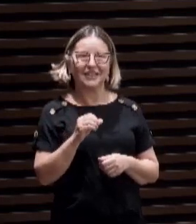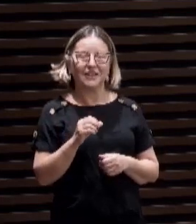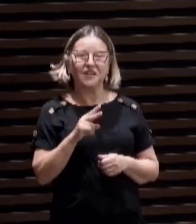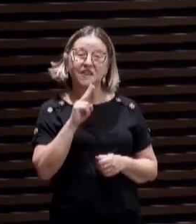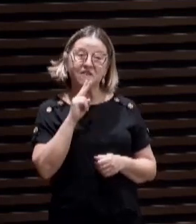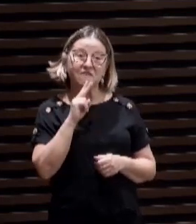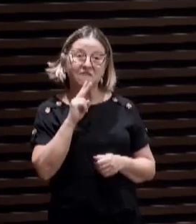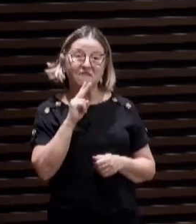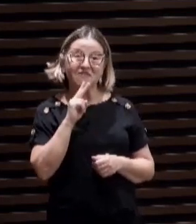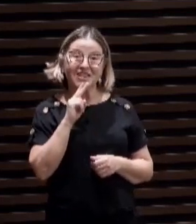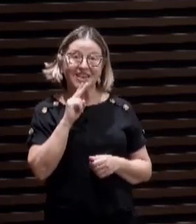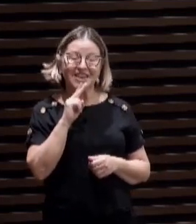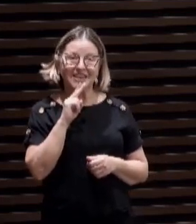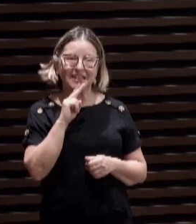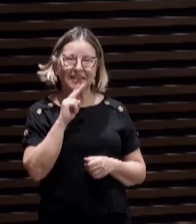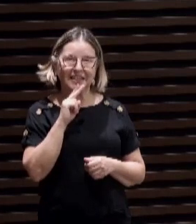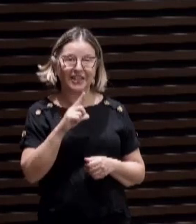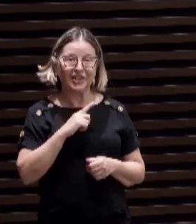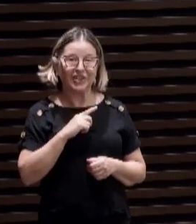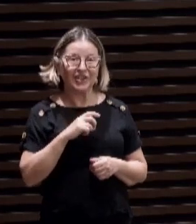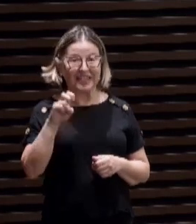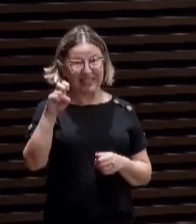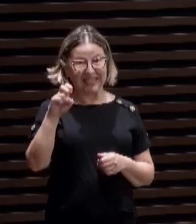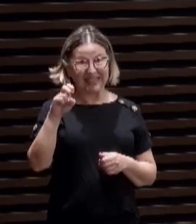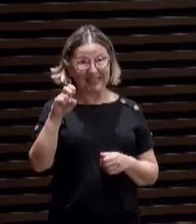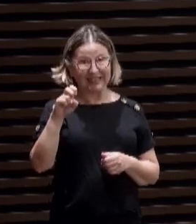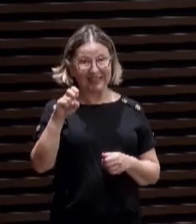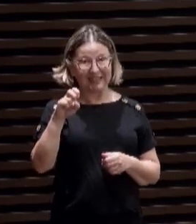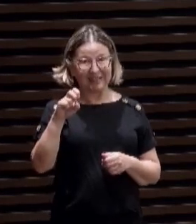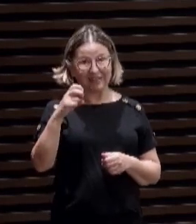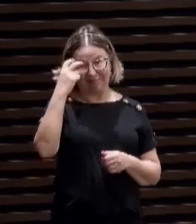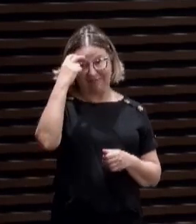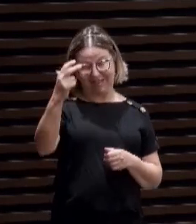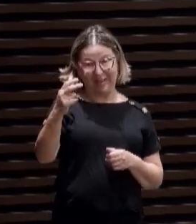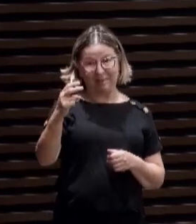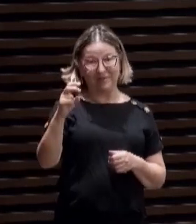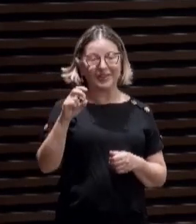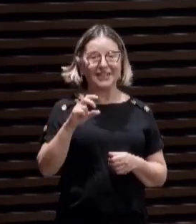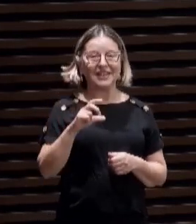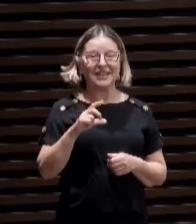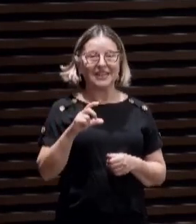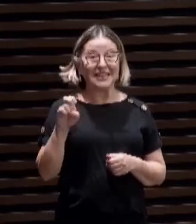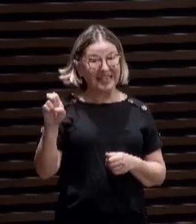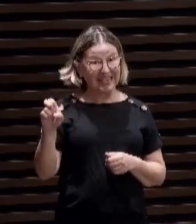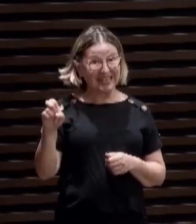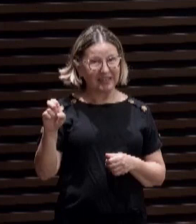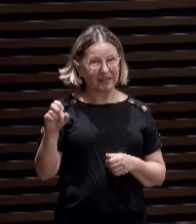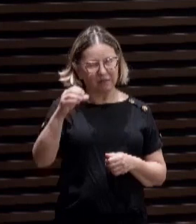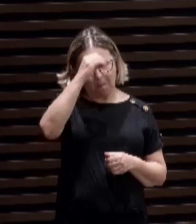virgens negligentes, nécias, elas não se deram conta de que elas precisavam ter